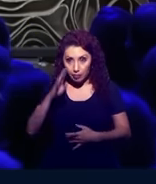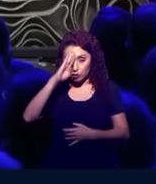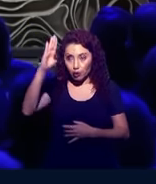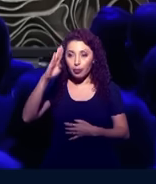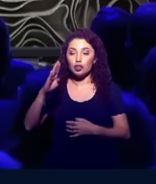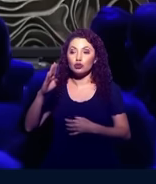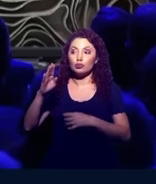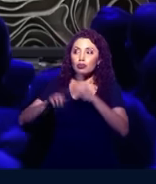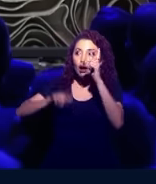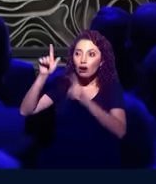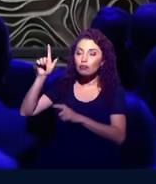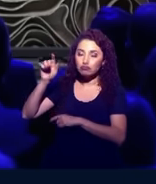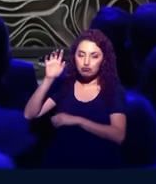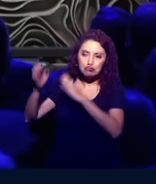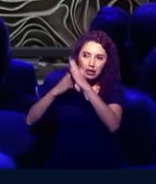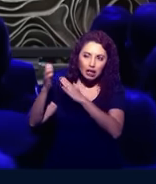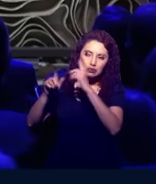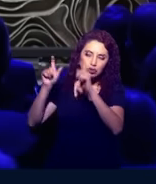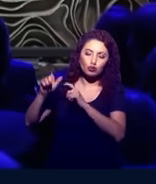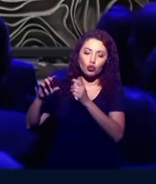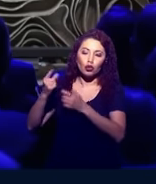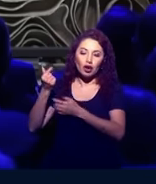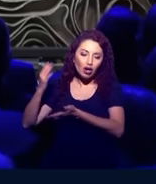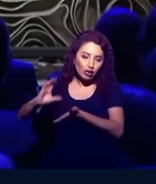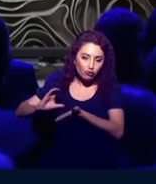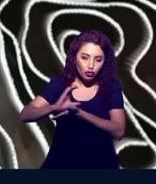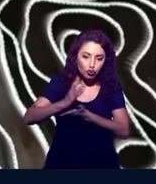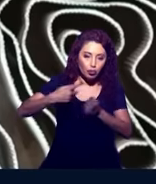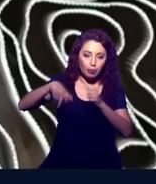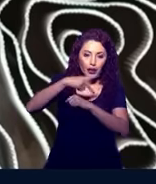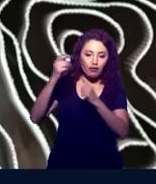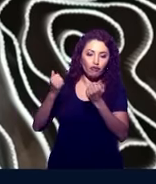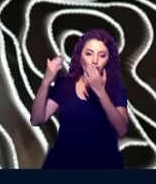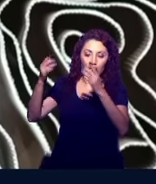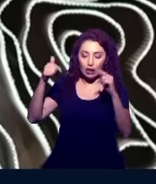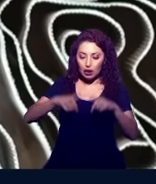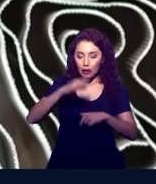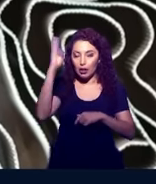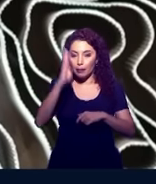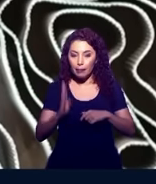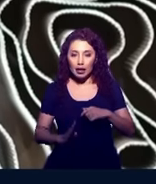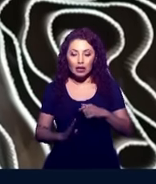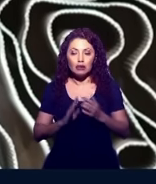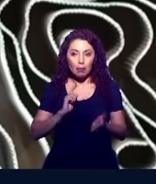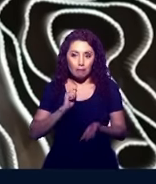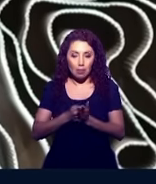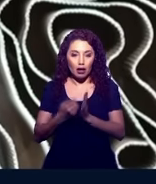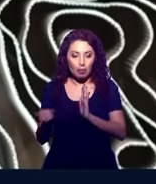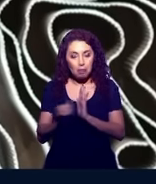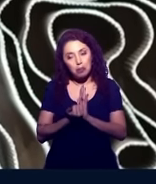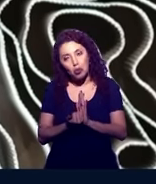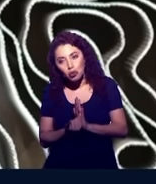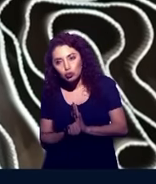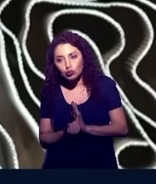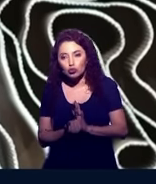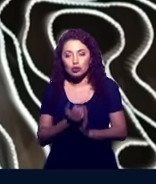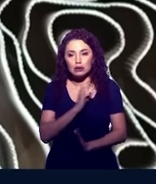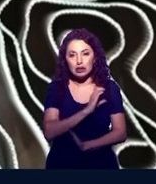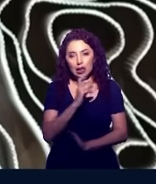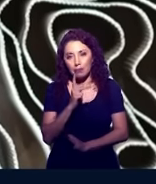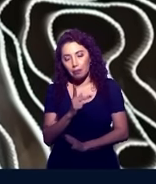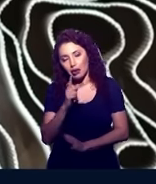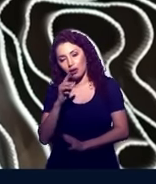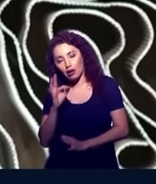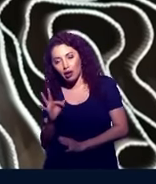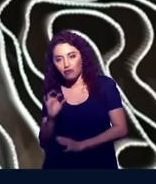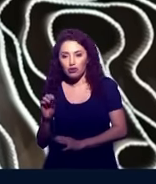internacional eu falo o seguinte Olha o Brasil é um país que o que você paga de Carga Tributária seja na pessoa física ou pessoa jurídica